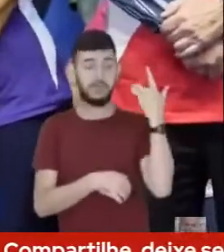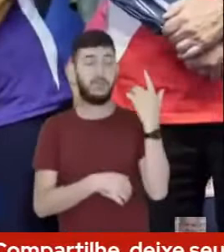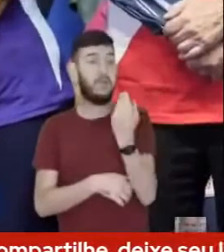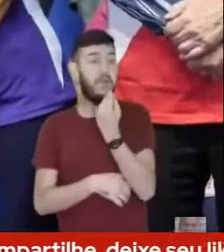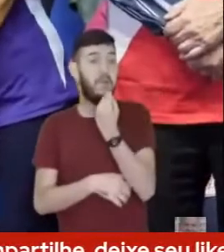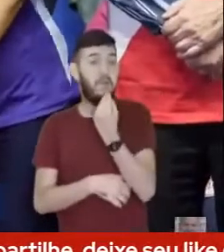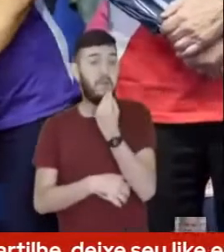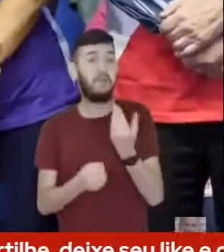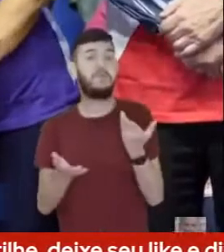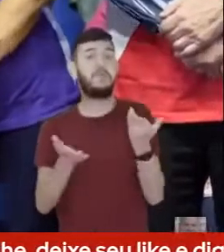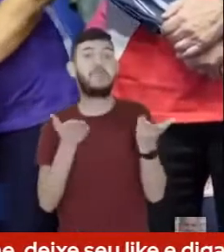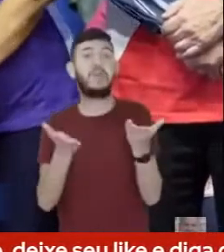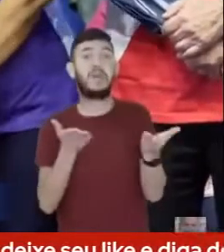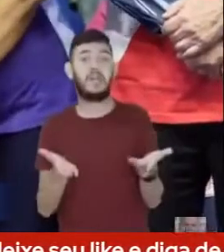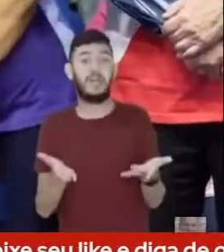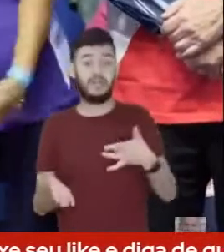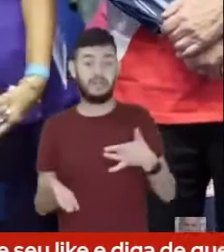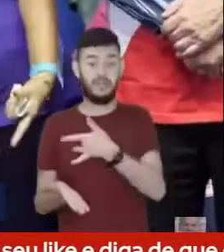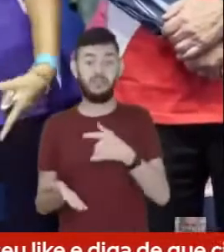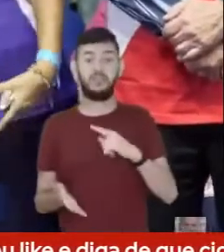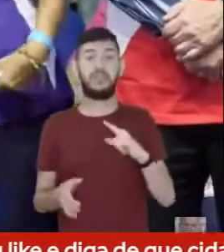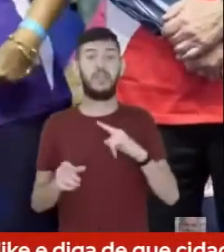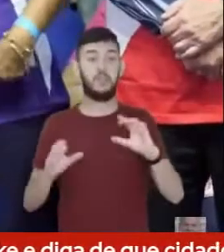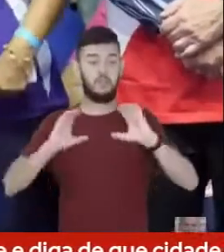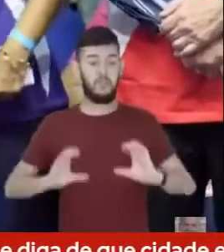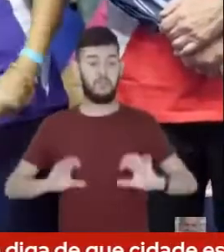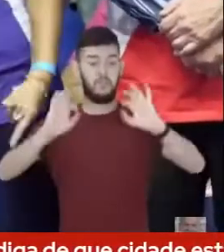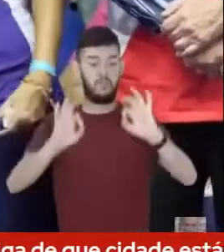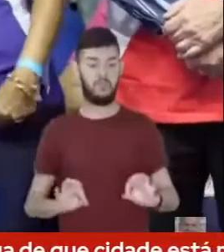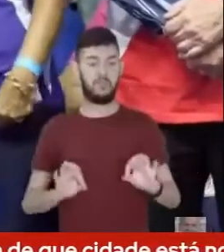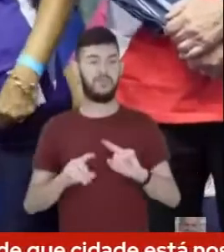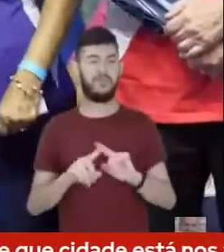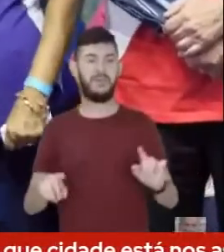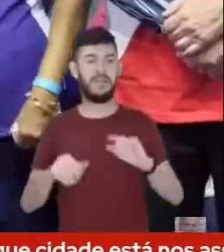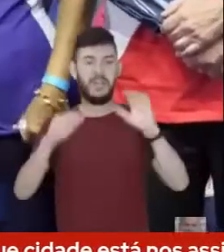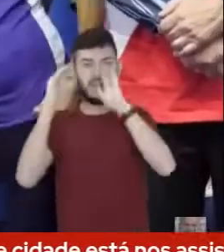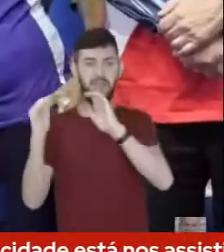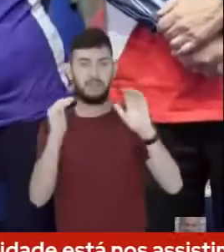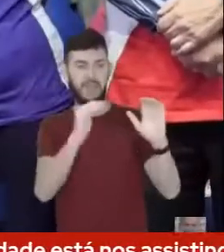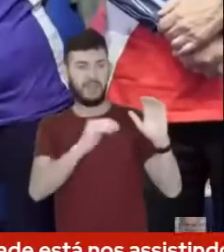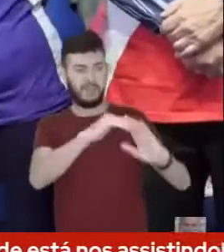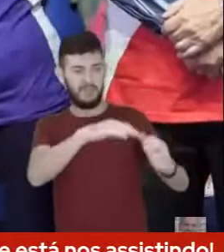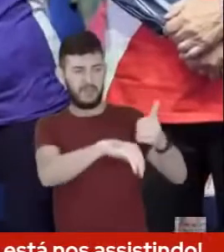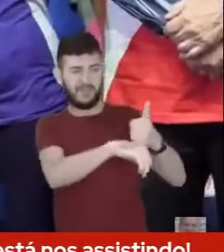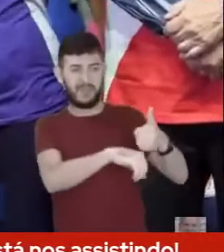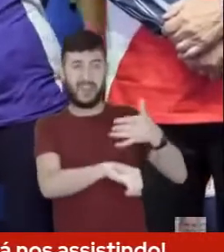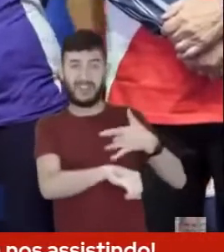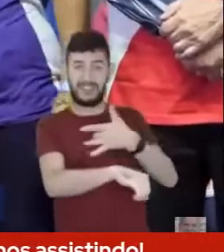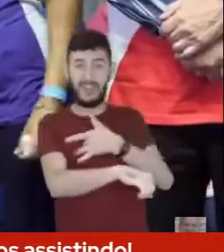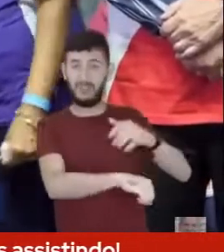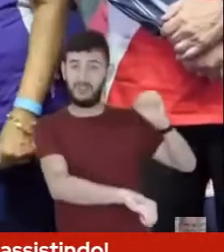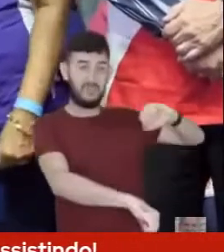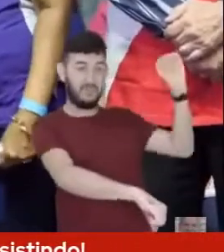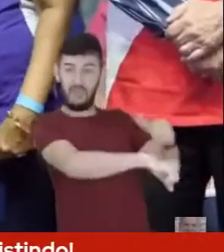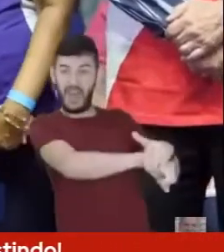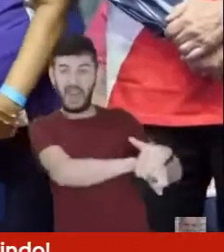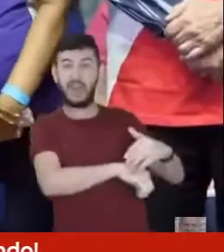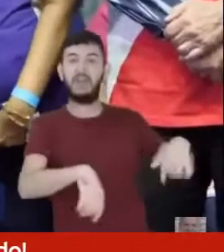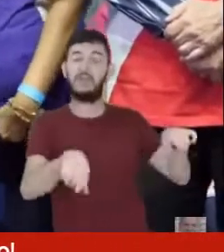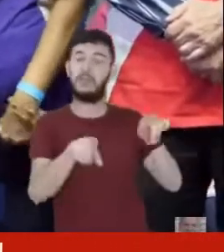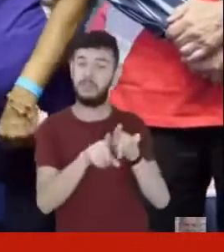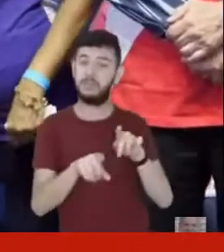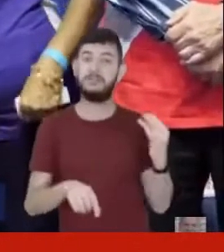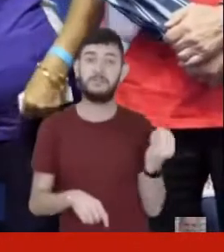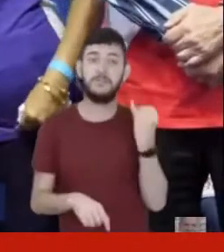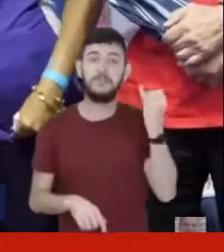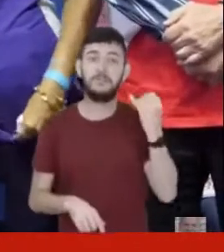com decência, ele não respeita os profissionais da saúde. E aí, presidente, é importante que quando vocês chegarem, e novamente